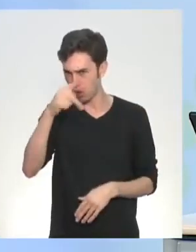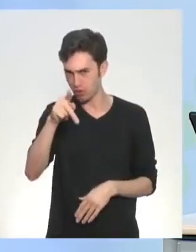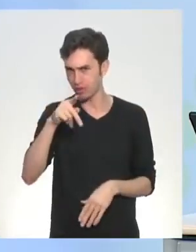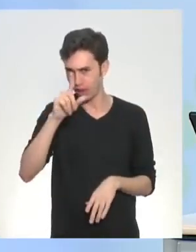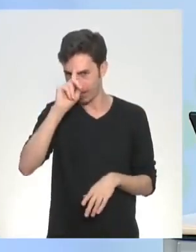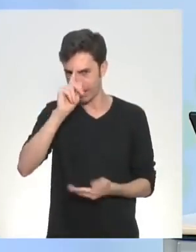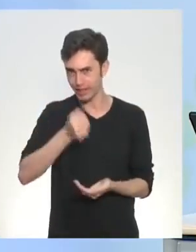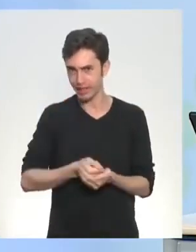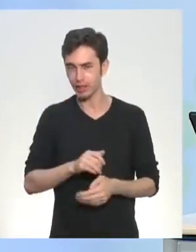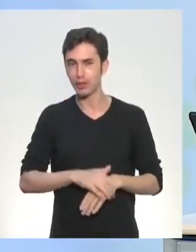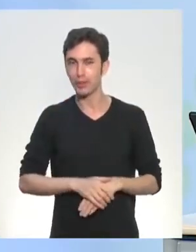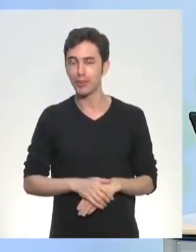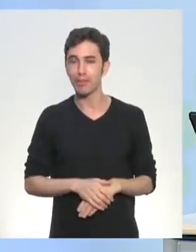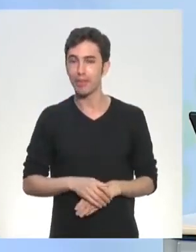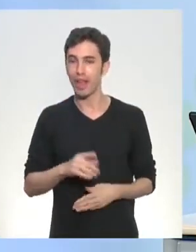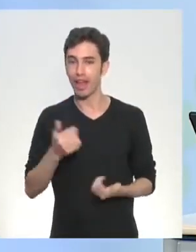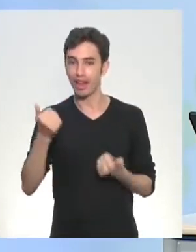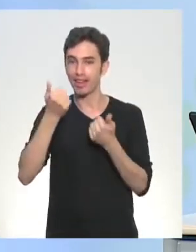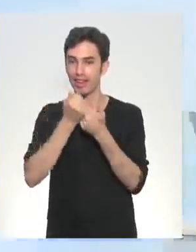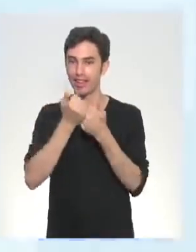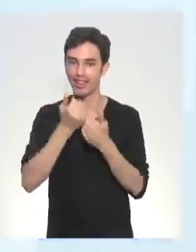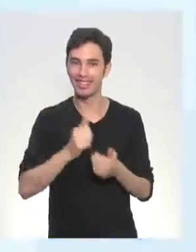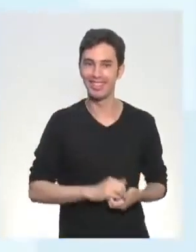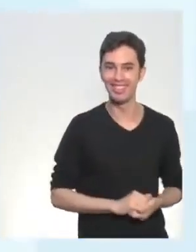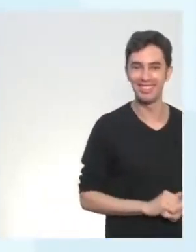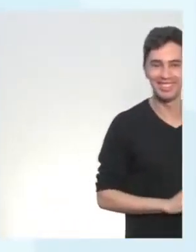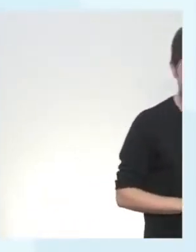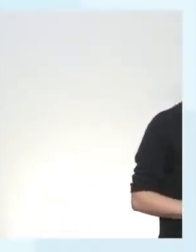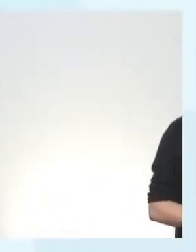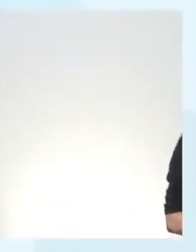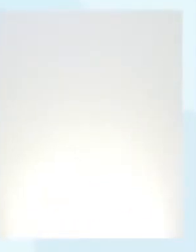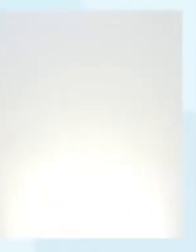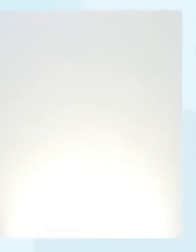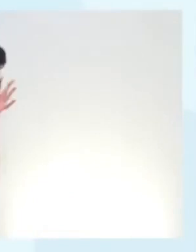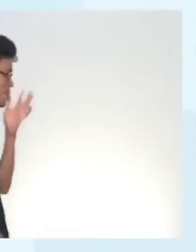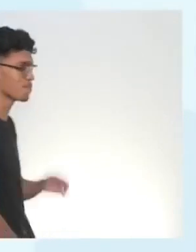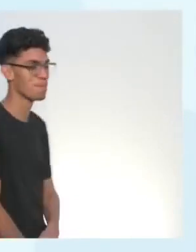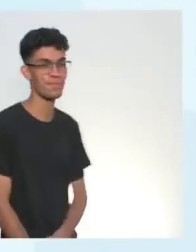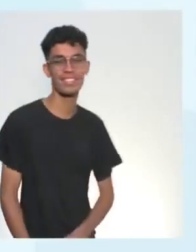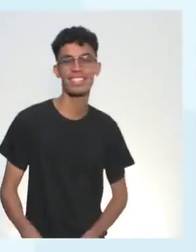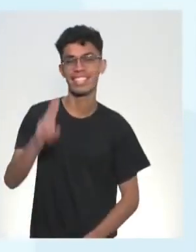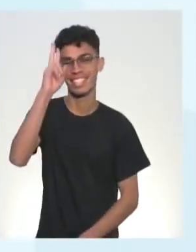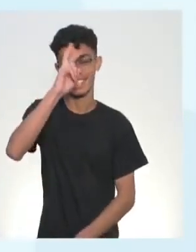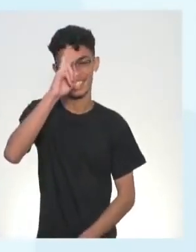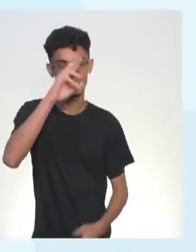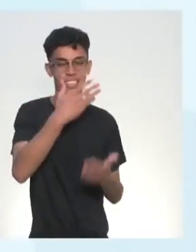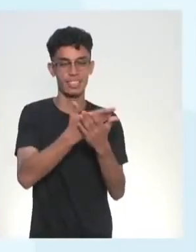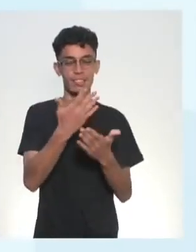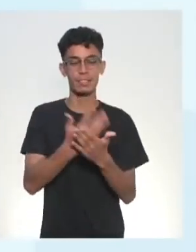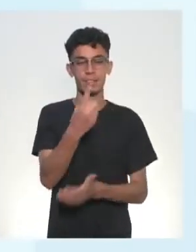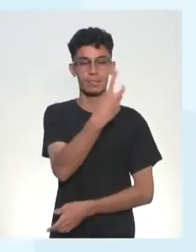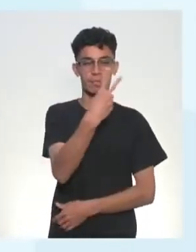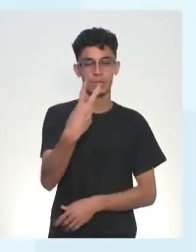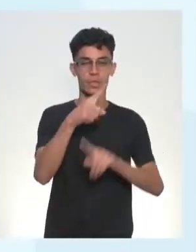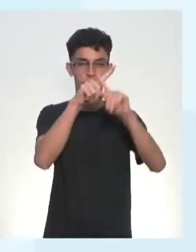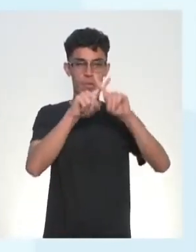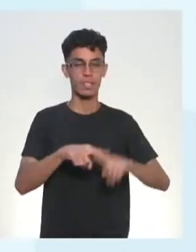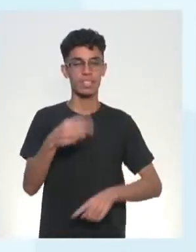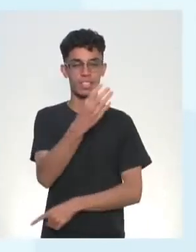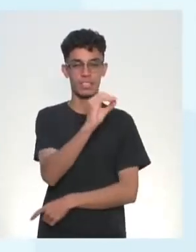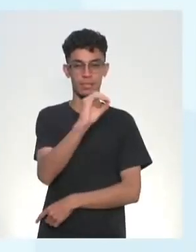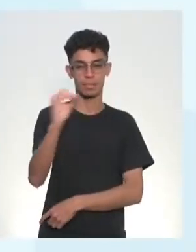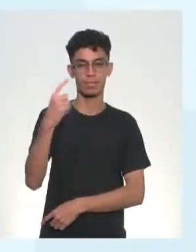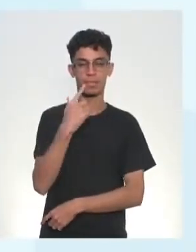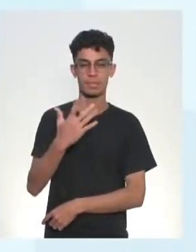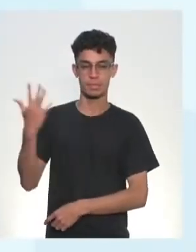pelo número e depois divido pelo denominador. Lembram dessa aula? Vou fazer o 12 vezes o 300 e